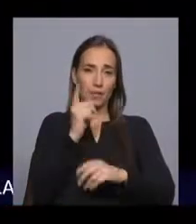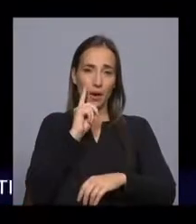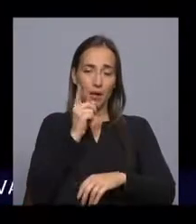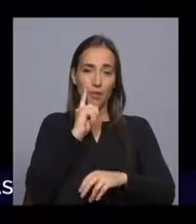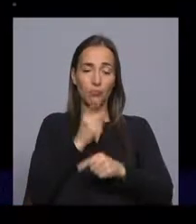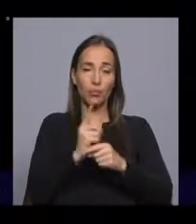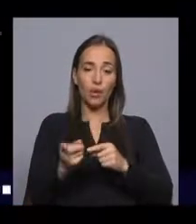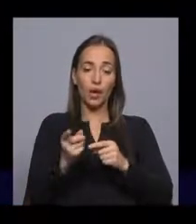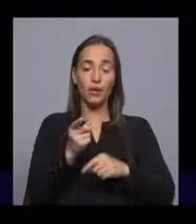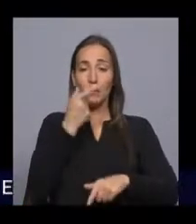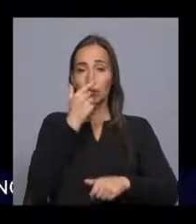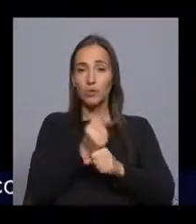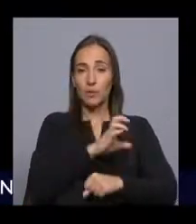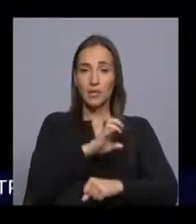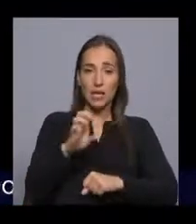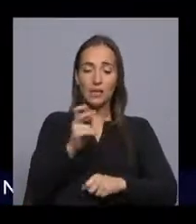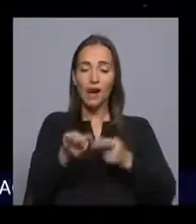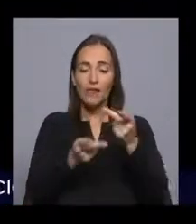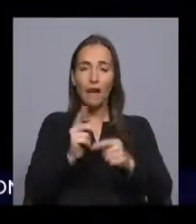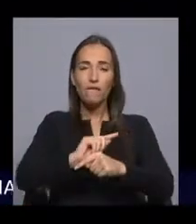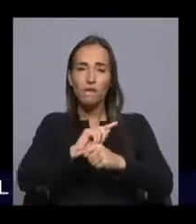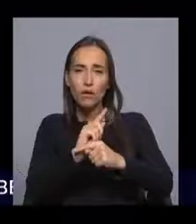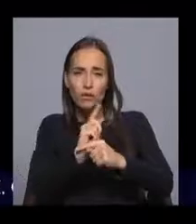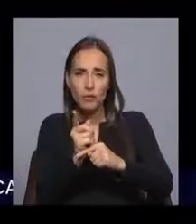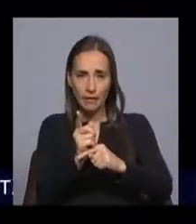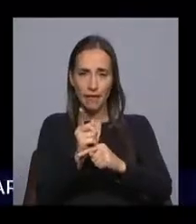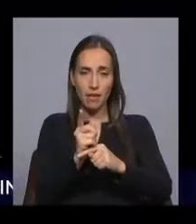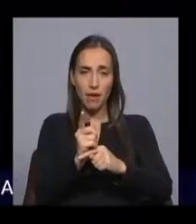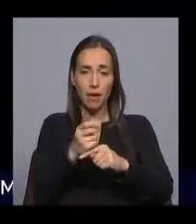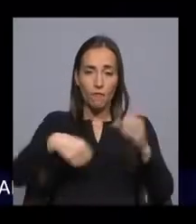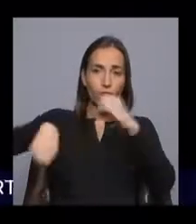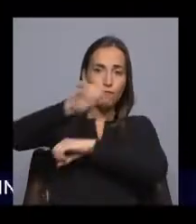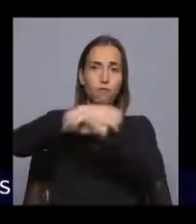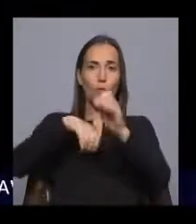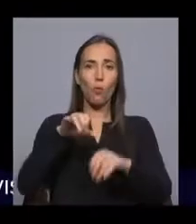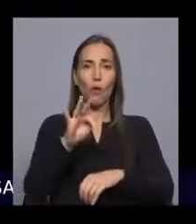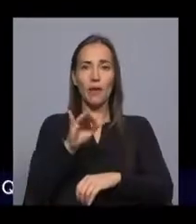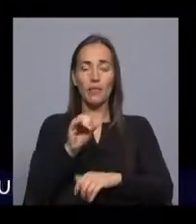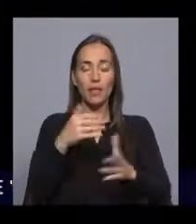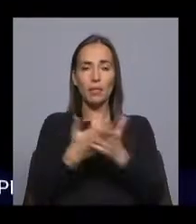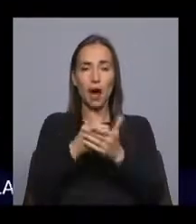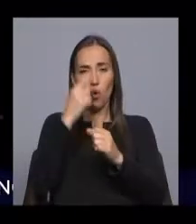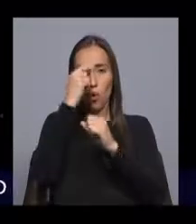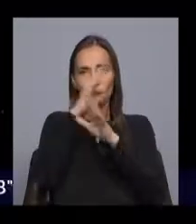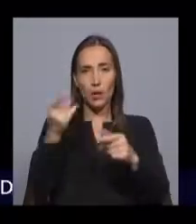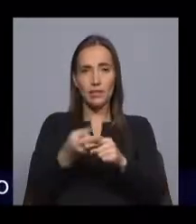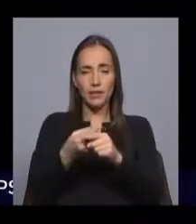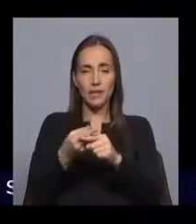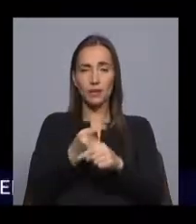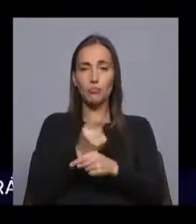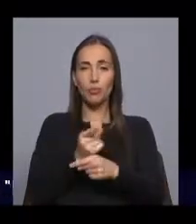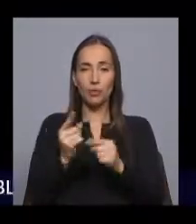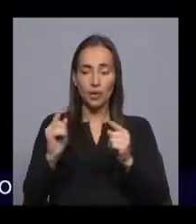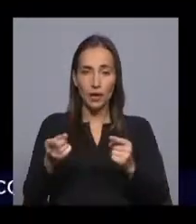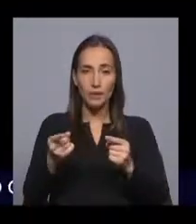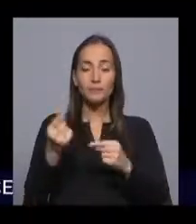a energia gravitacional destas 40 galáxias satélites, chegaram a uma conclusão interessantíssima, que é, elas